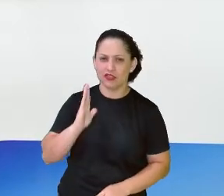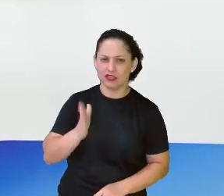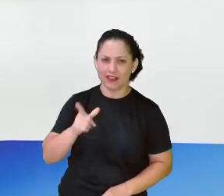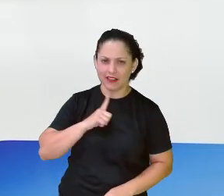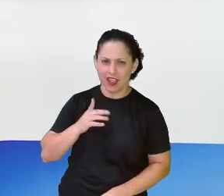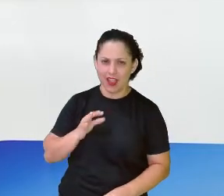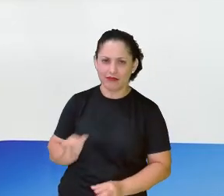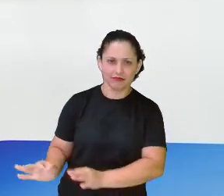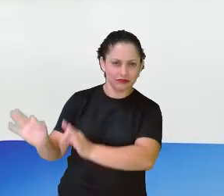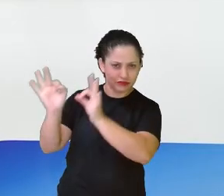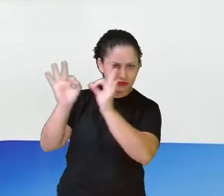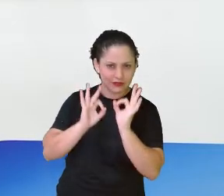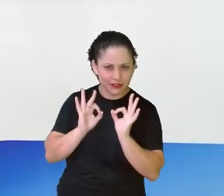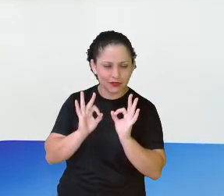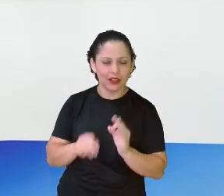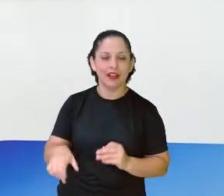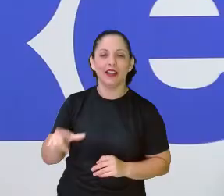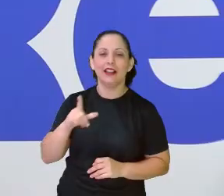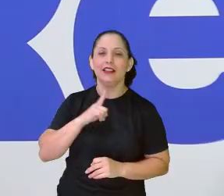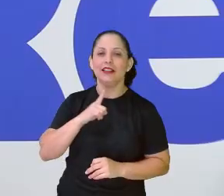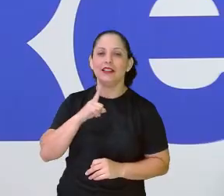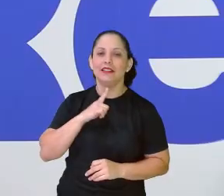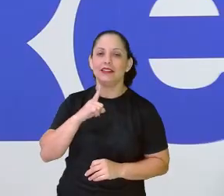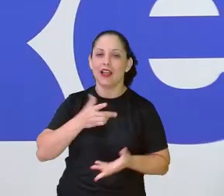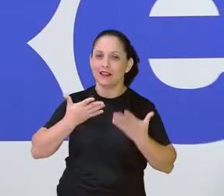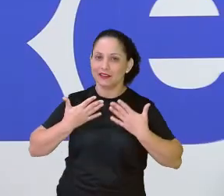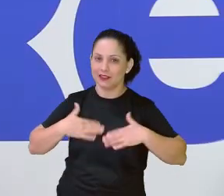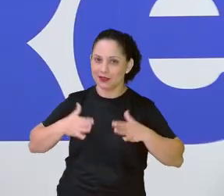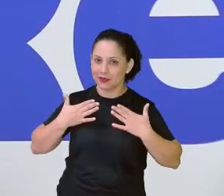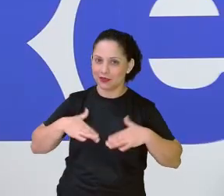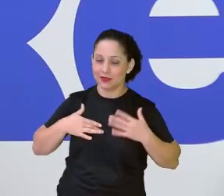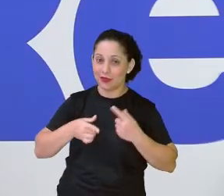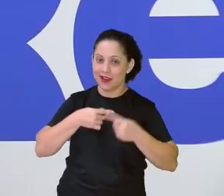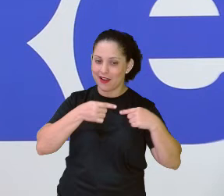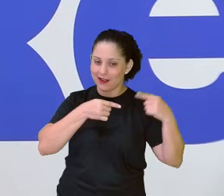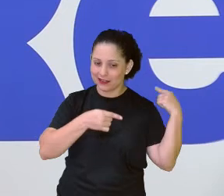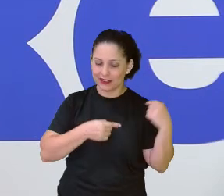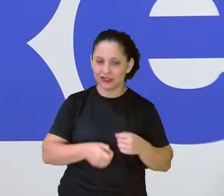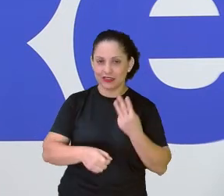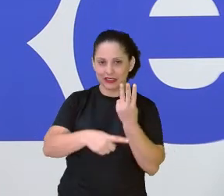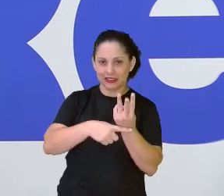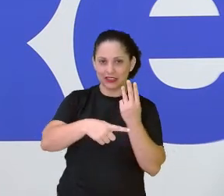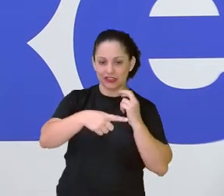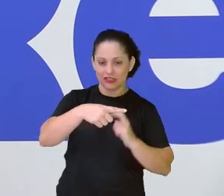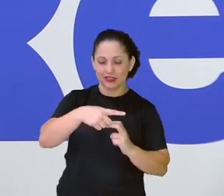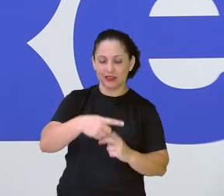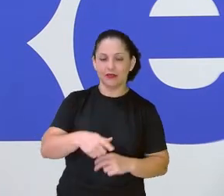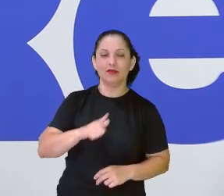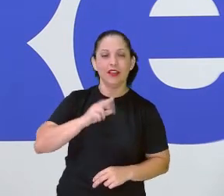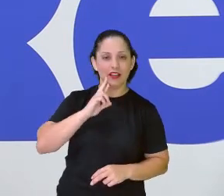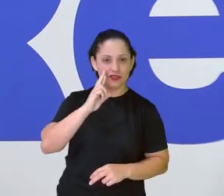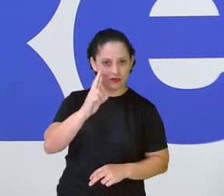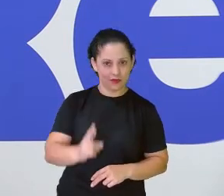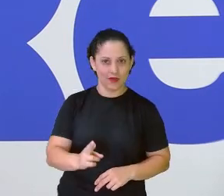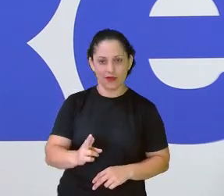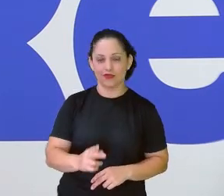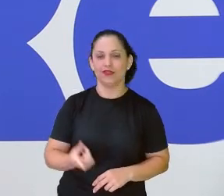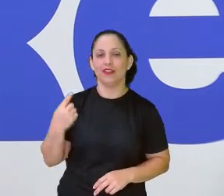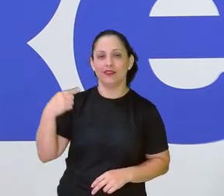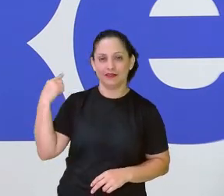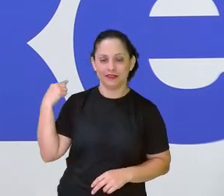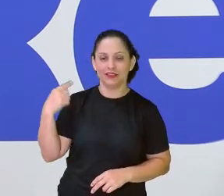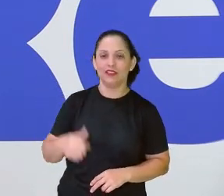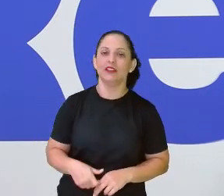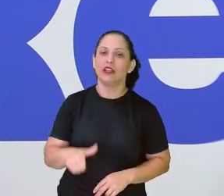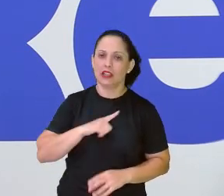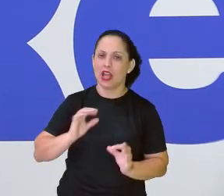acompanhando? Está tudo tranquilo aí? Estão sim. Naquela questão anterior dos 3/5, a Janiele e o Jean responderam, a anterior, né? Sim. Então,